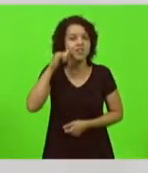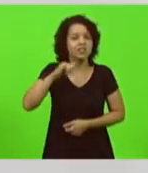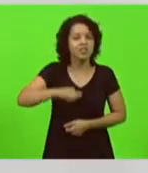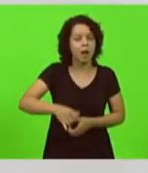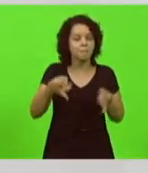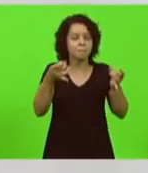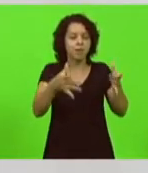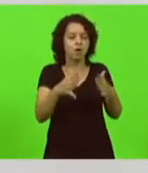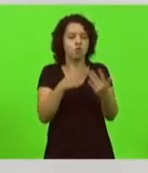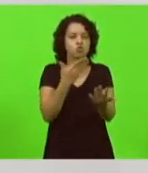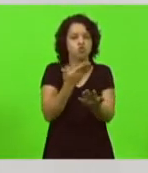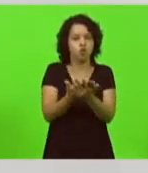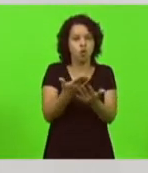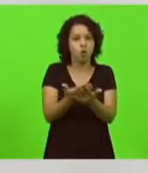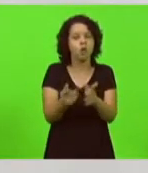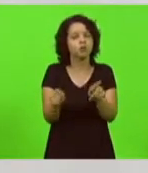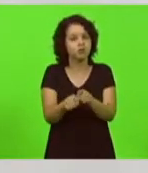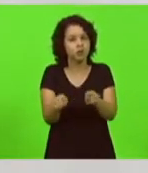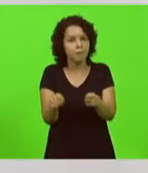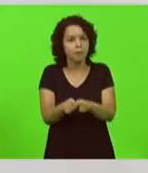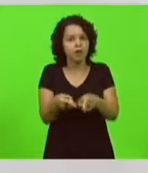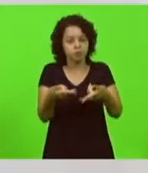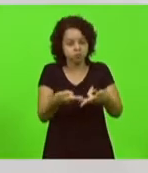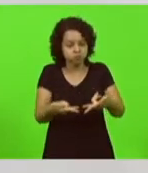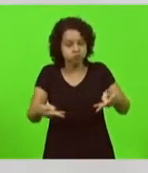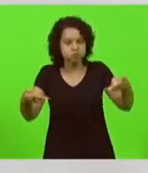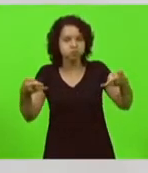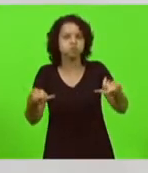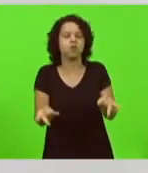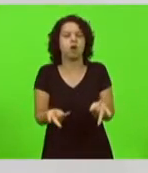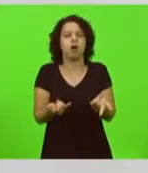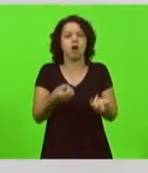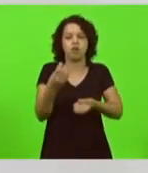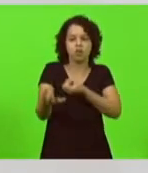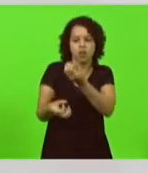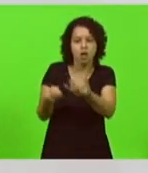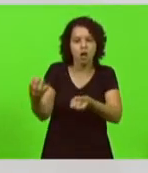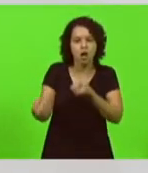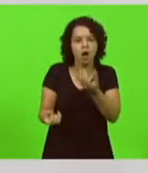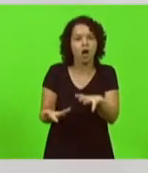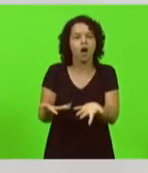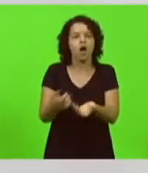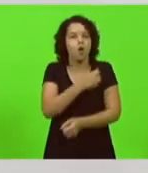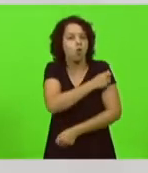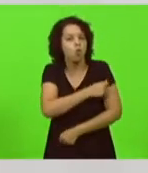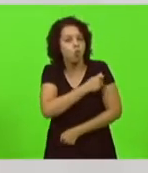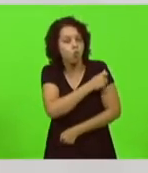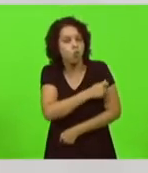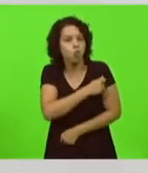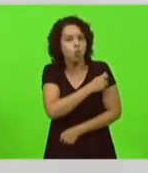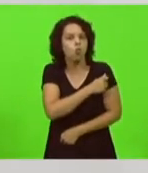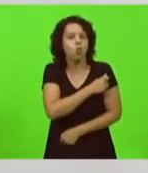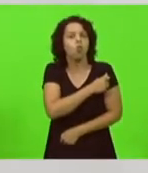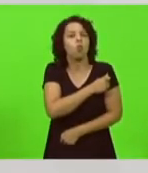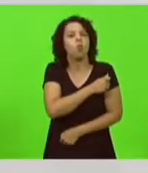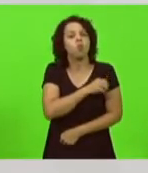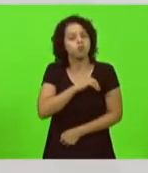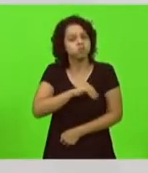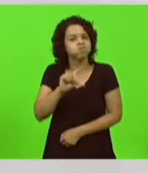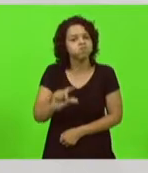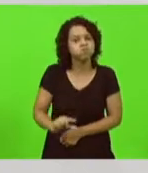distribuição gratuita também de absorventes para estudantes de baixa renda, obviamente com o apoio desta Casa Legislativa,